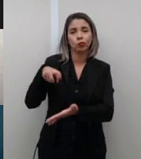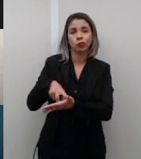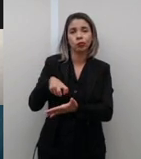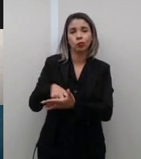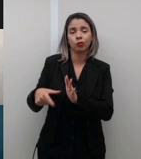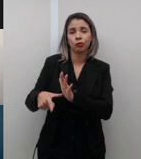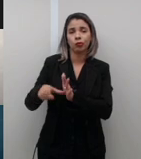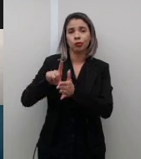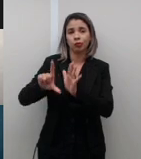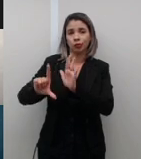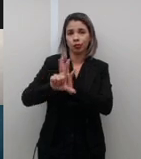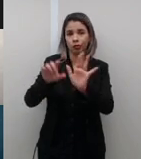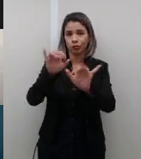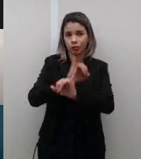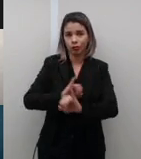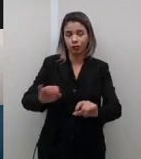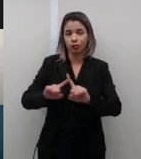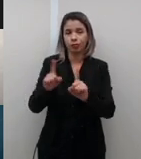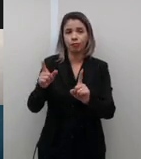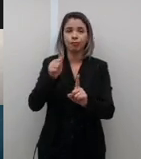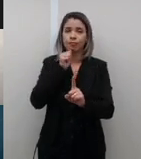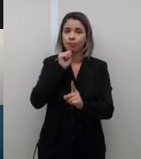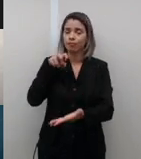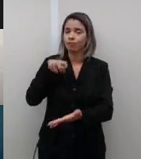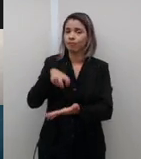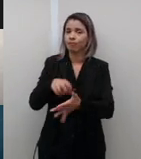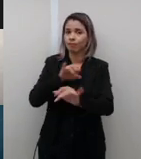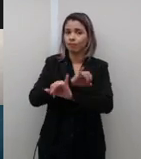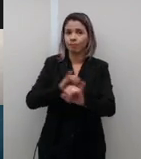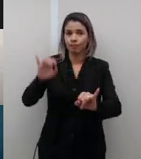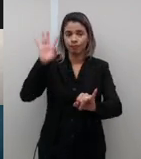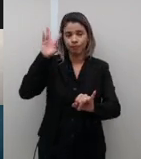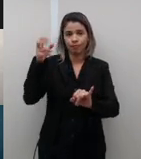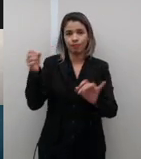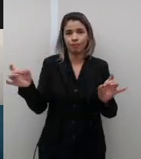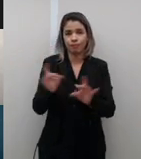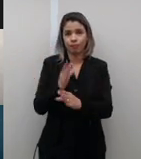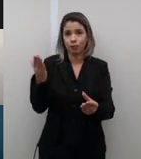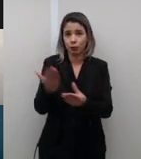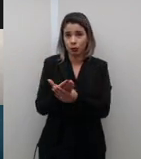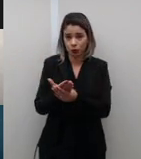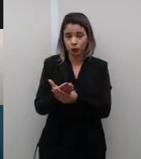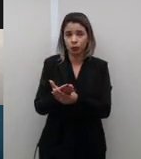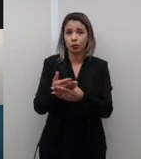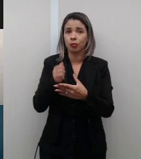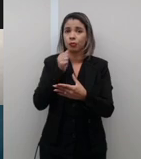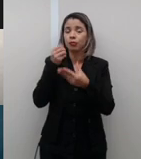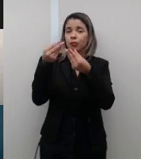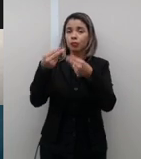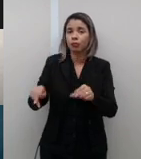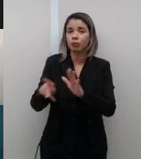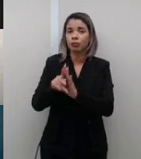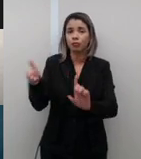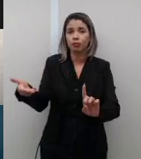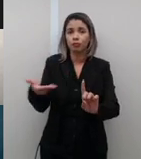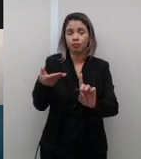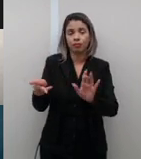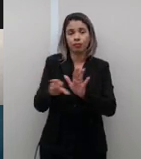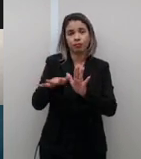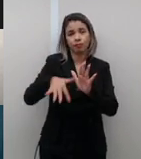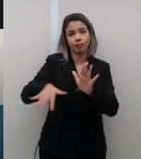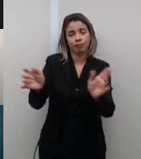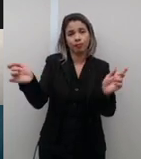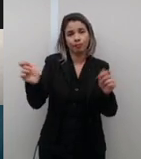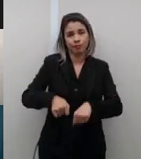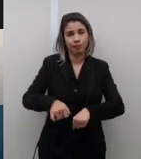porém sem condenação transitada em julgado, sem prejuízo de eventual reconhecimento de dolo pelo juízo competente. Assim, não há